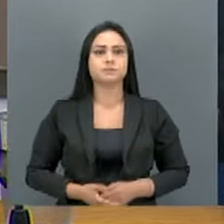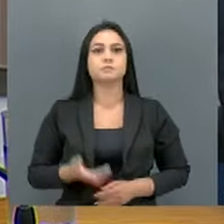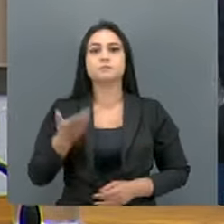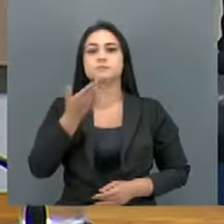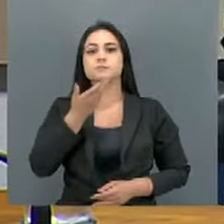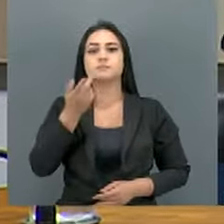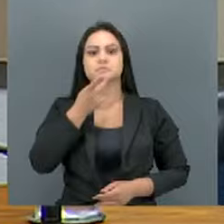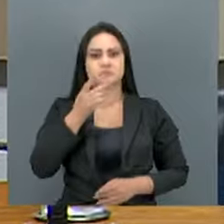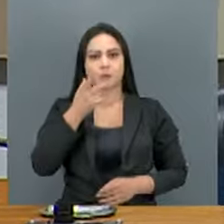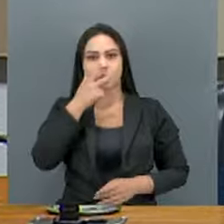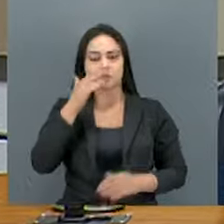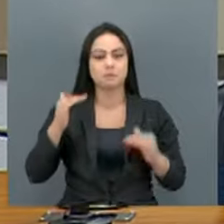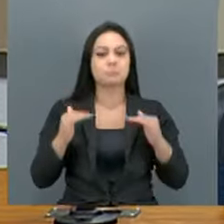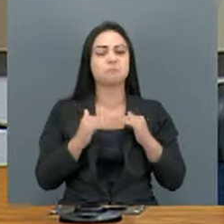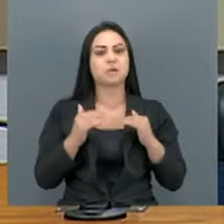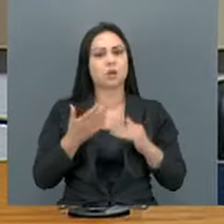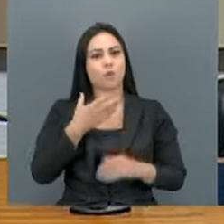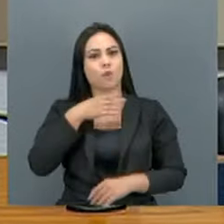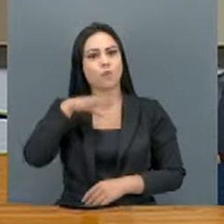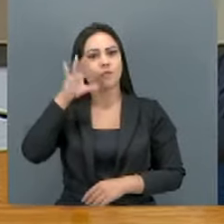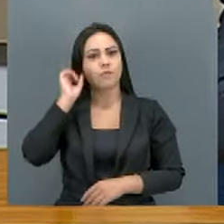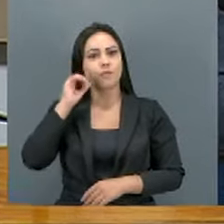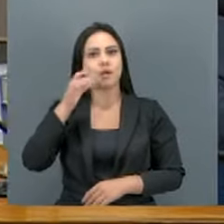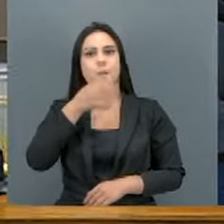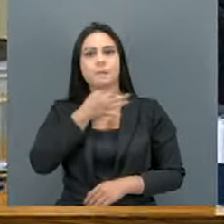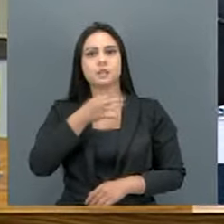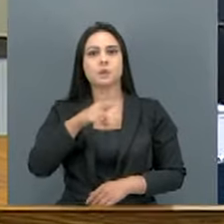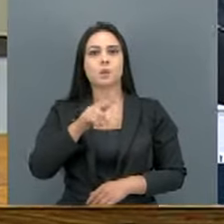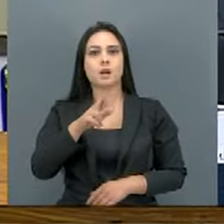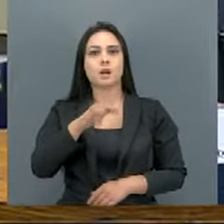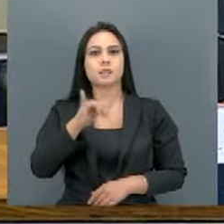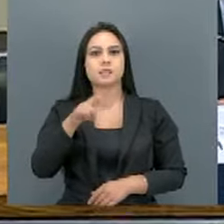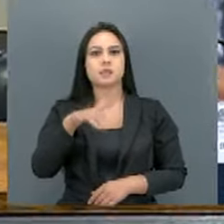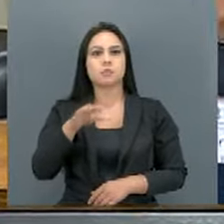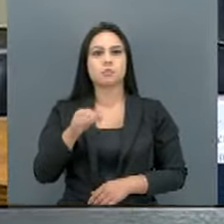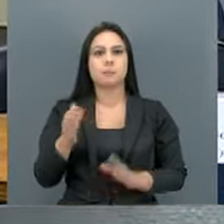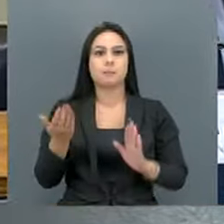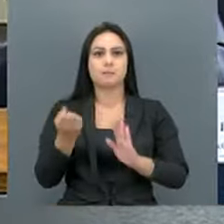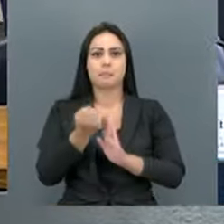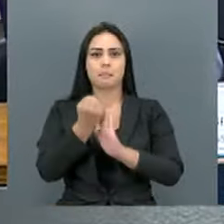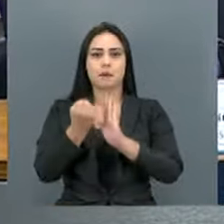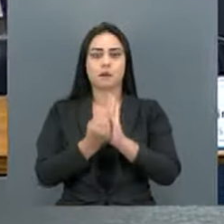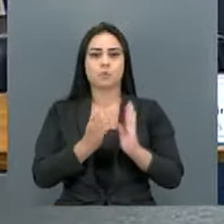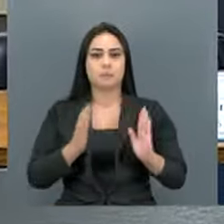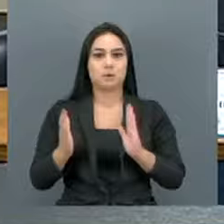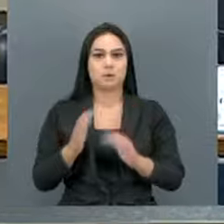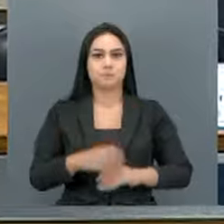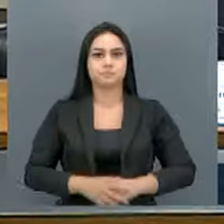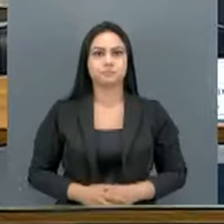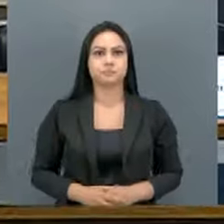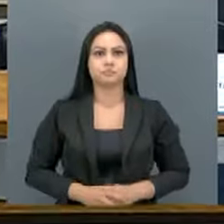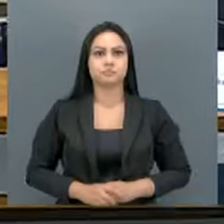Eu acho pertinente ouvir a opinião do Graziano sobre o marco temporal.